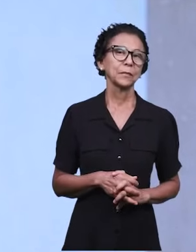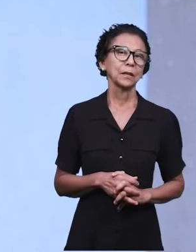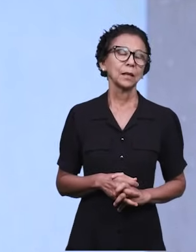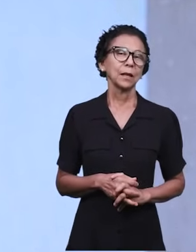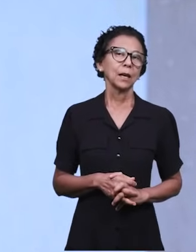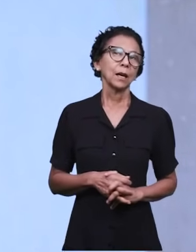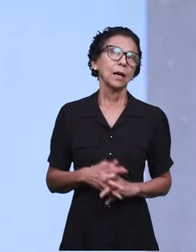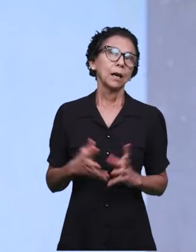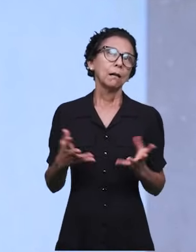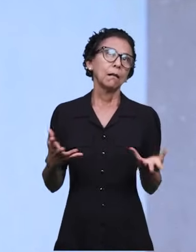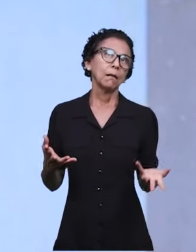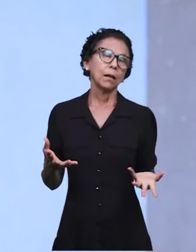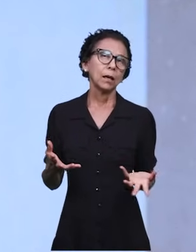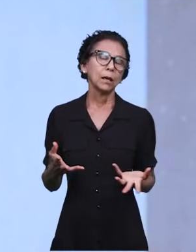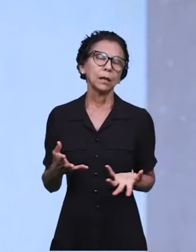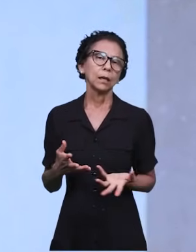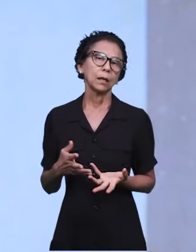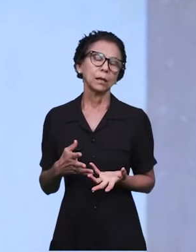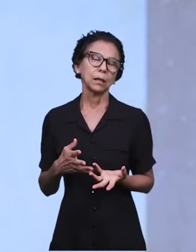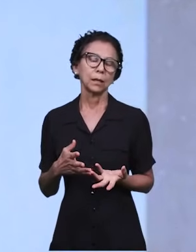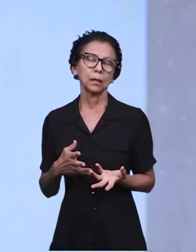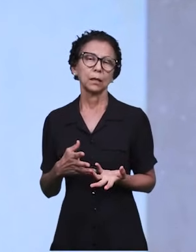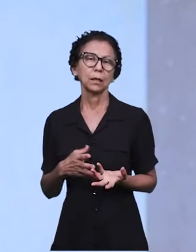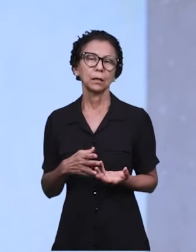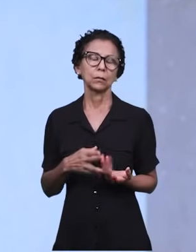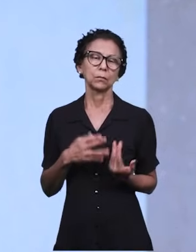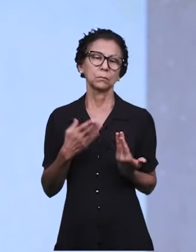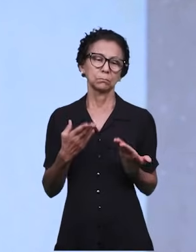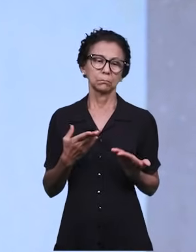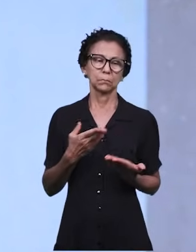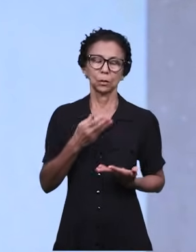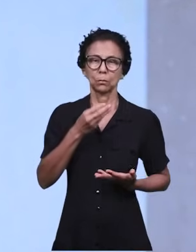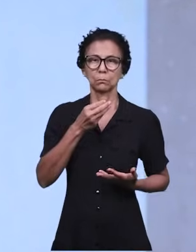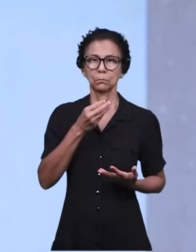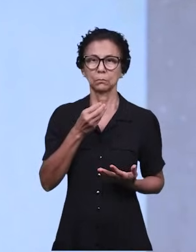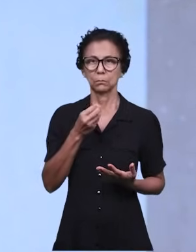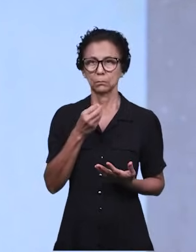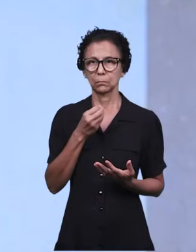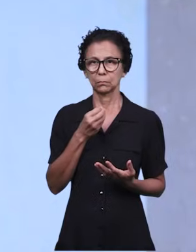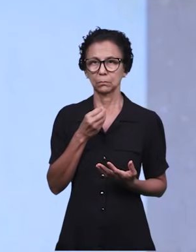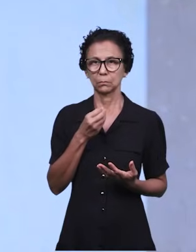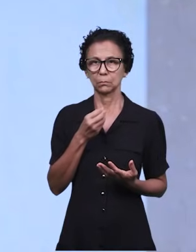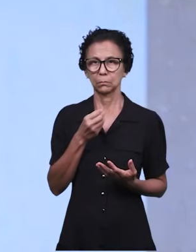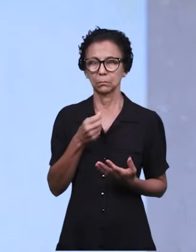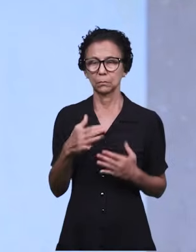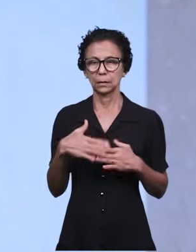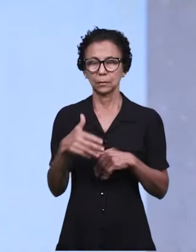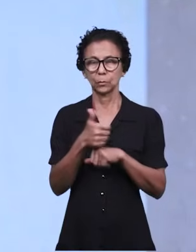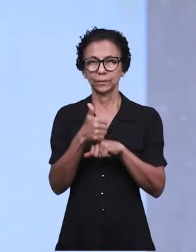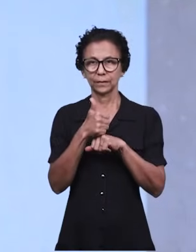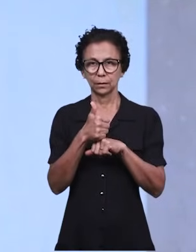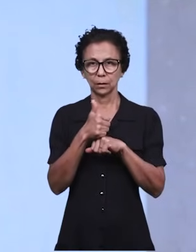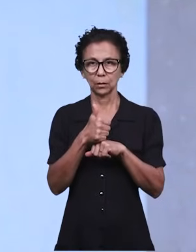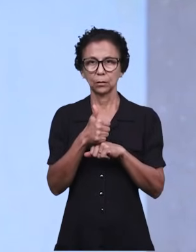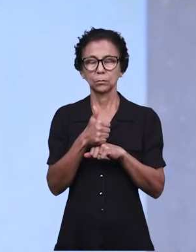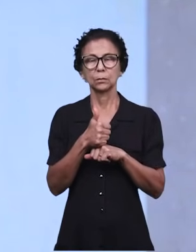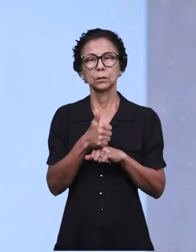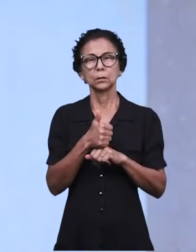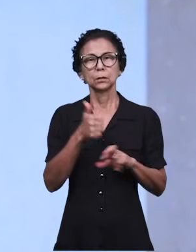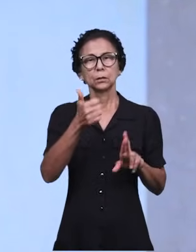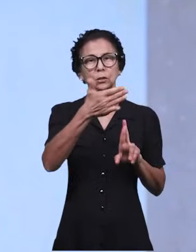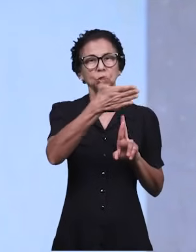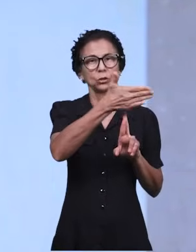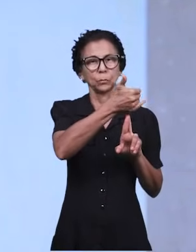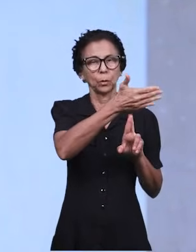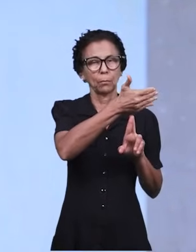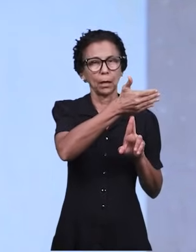Eu diria que é uma oportunidade, a carreira diplomática, para aqueles que querem ser usados